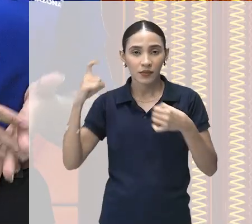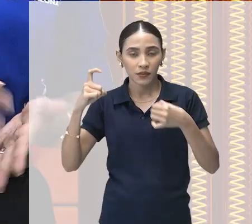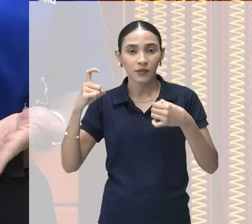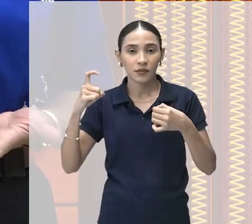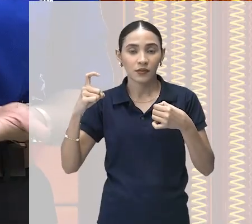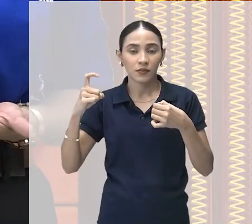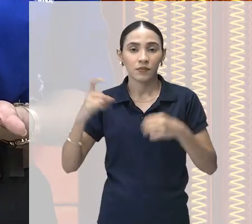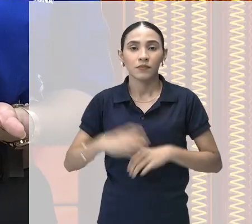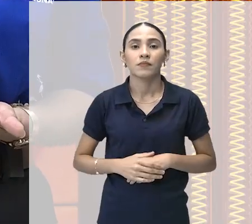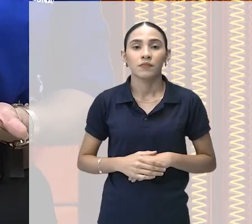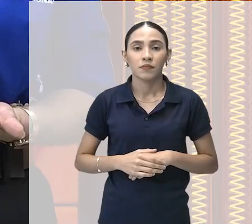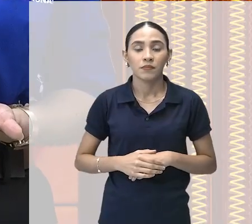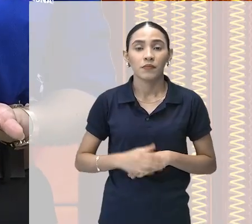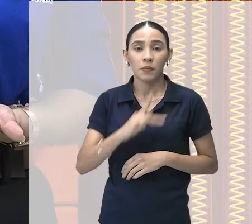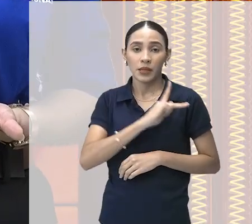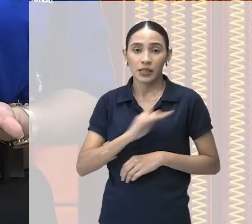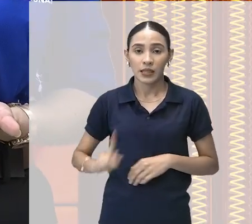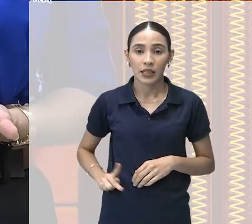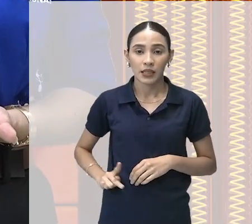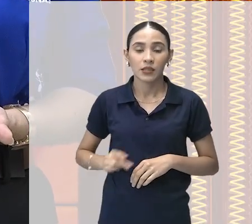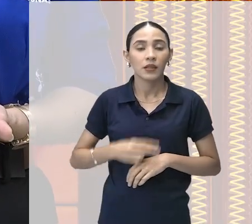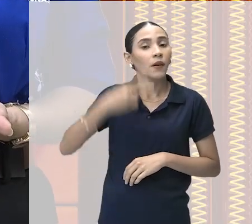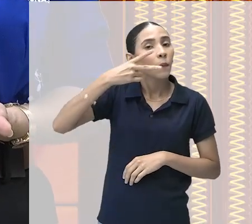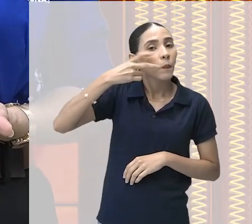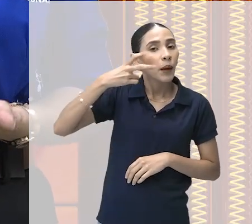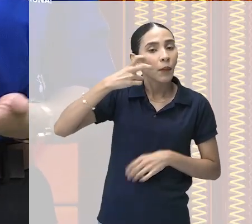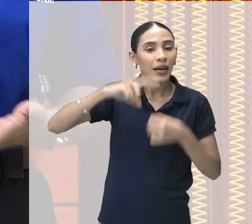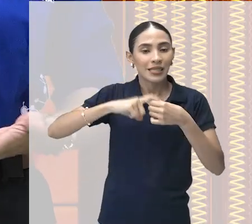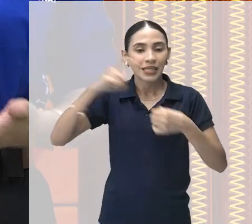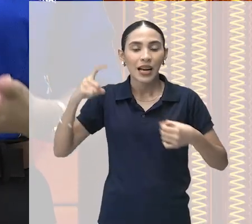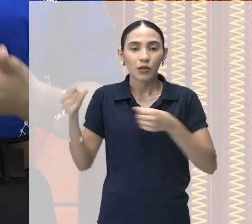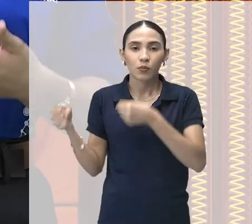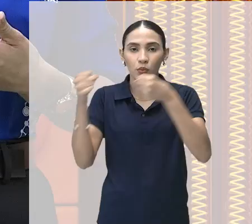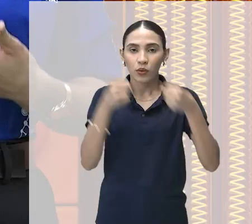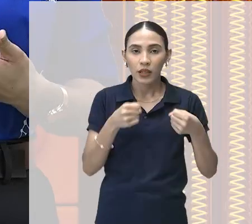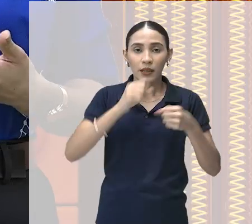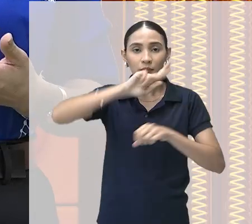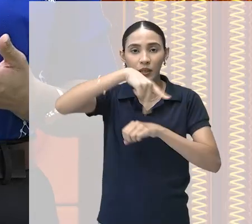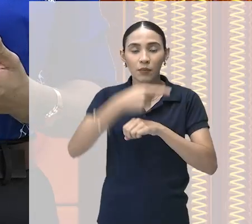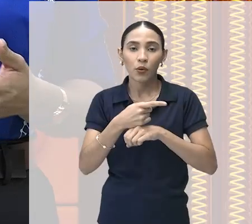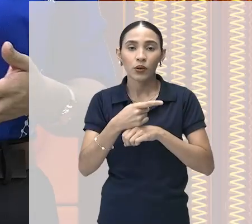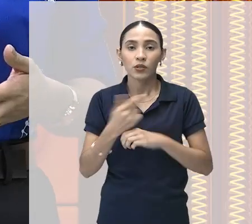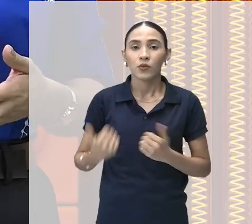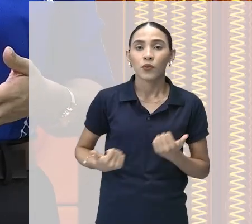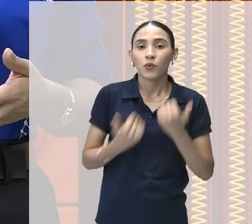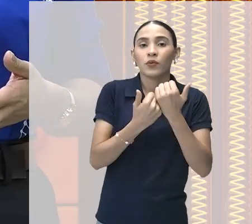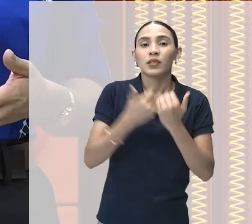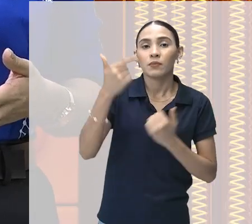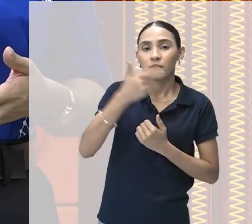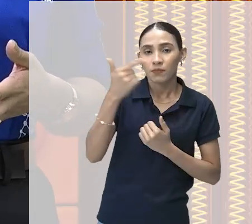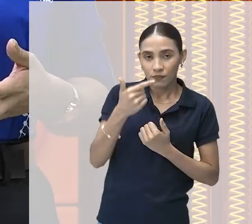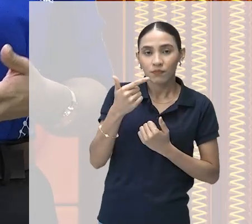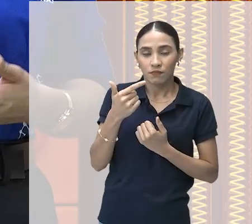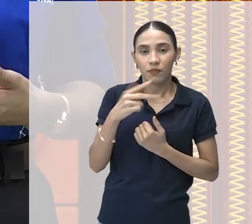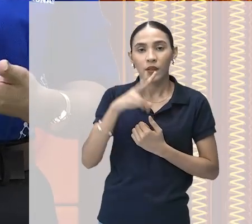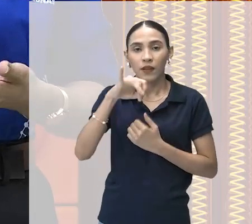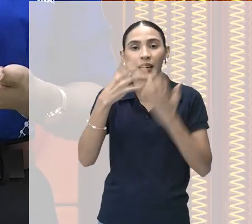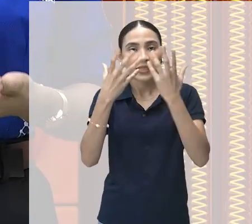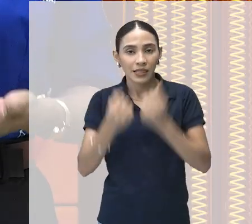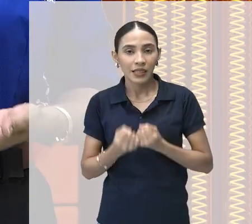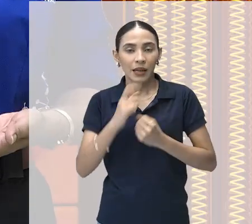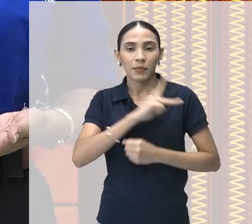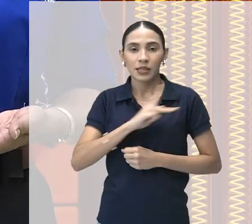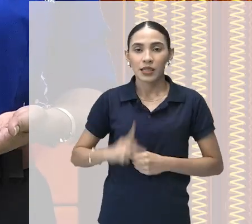do cargo, né, de presidente de Fernando Collor de Mello e Itamar Franco, que era seu vice, vai